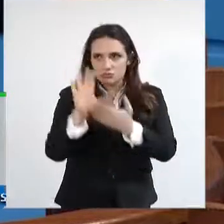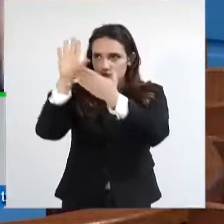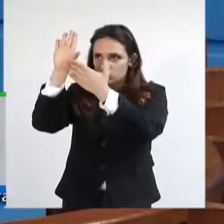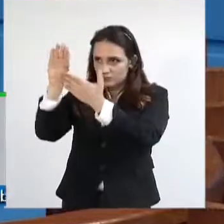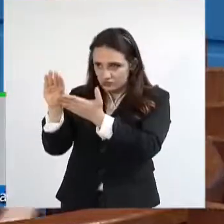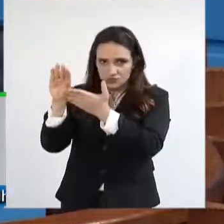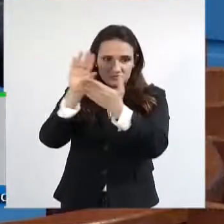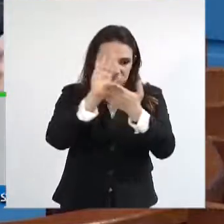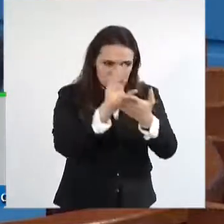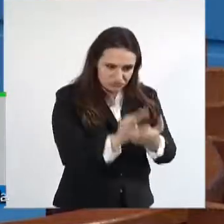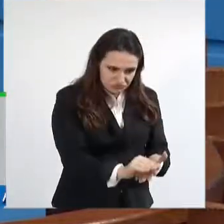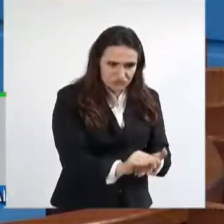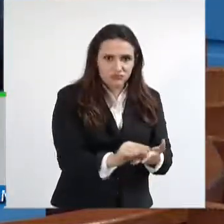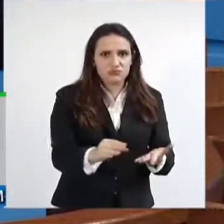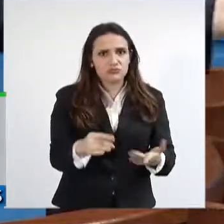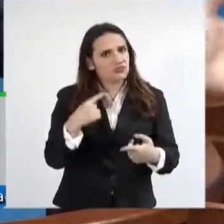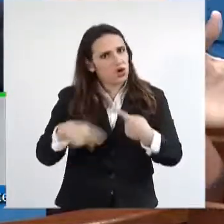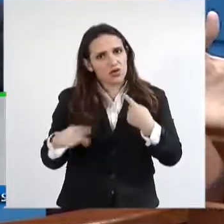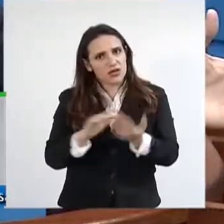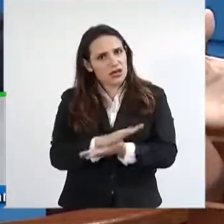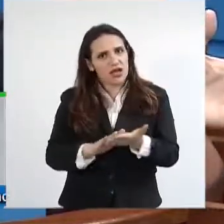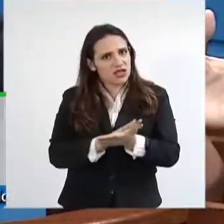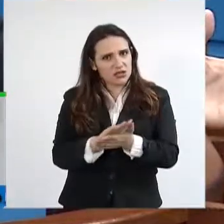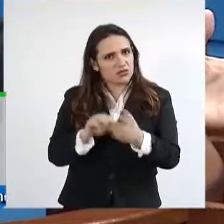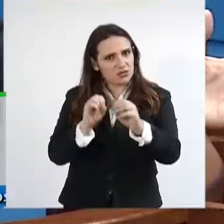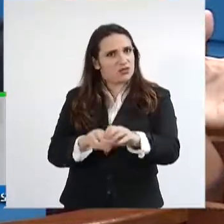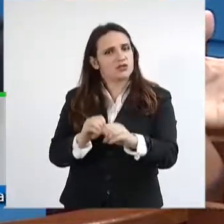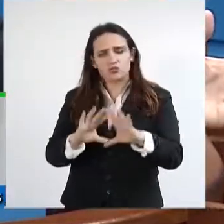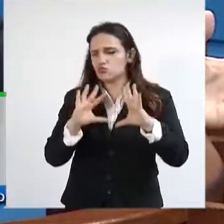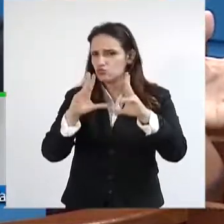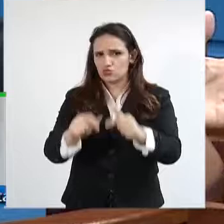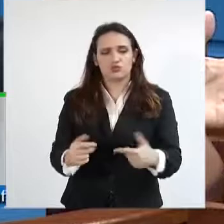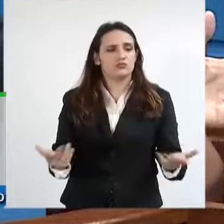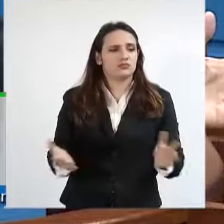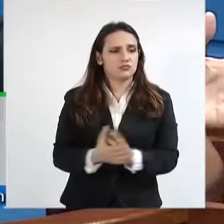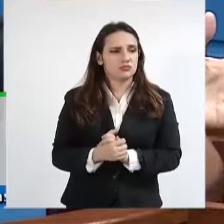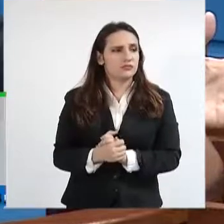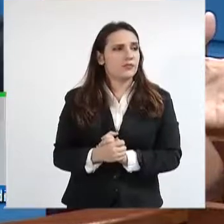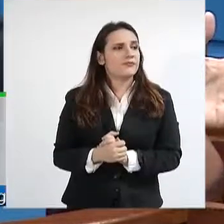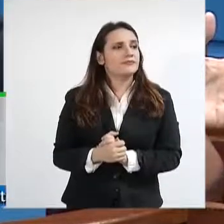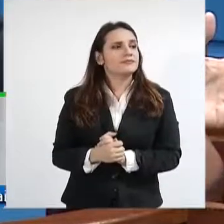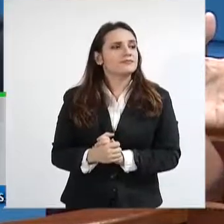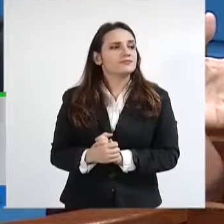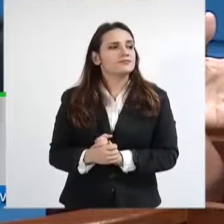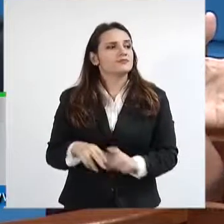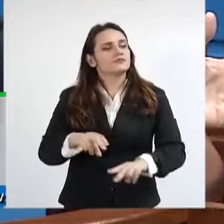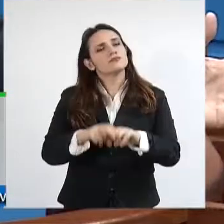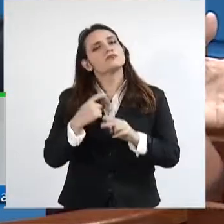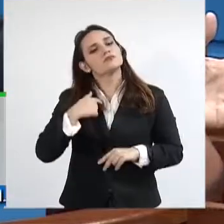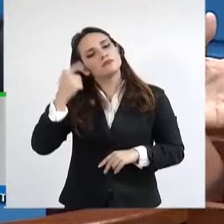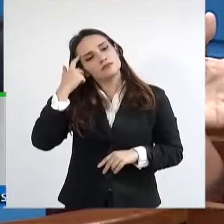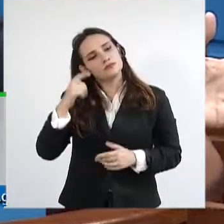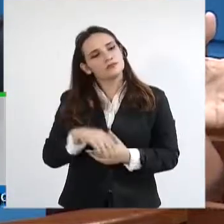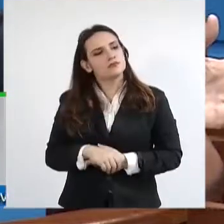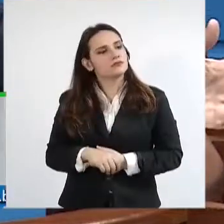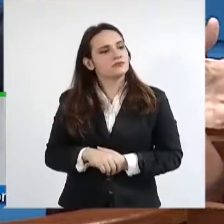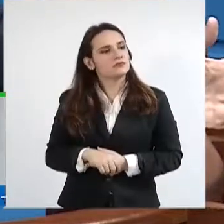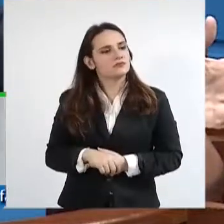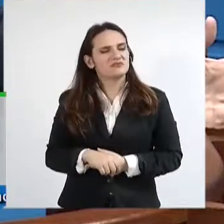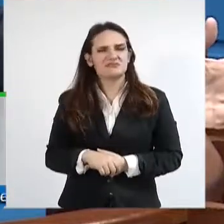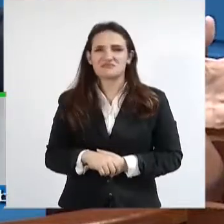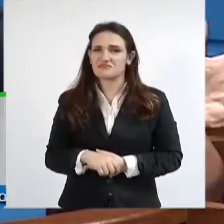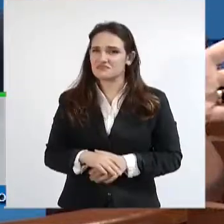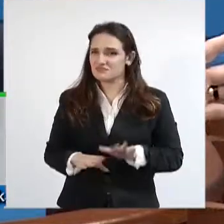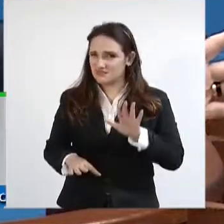os investimentos. Então ele é contra a educação de um modo geral, não é? Então é um pensamento, eu não diria